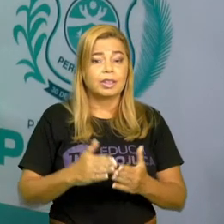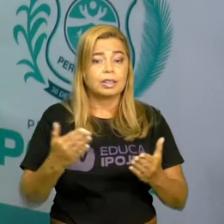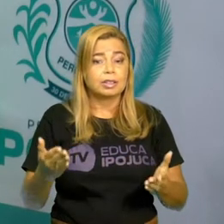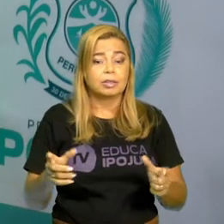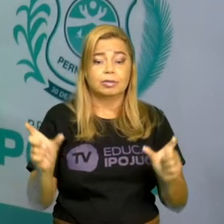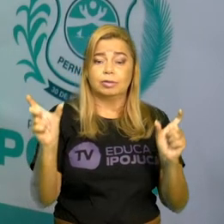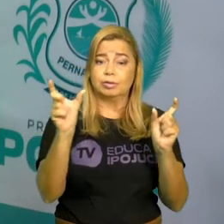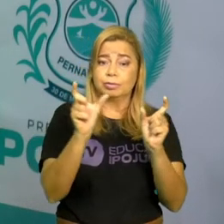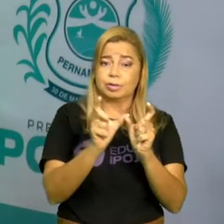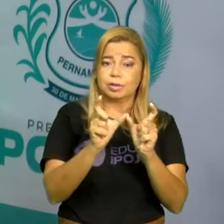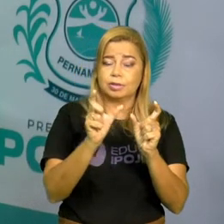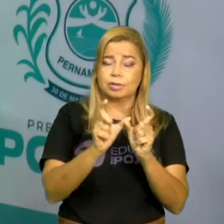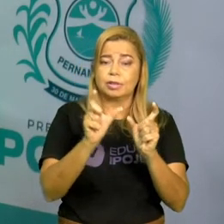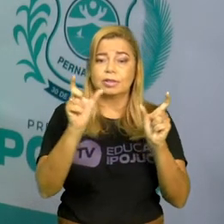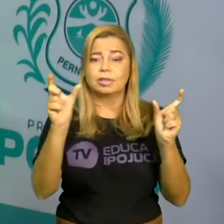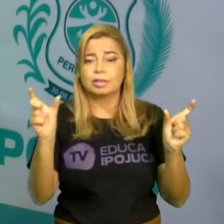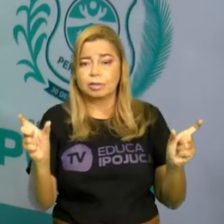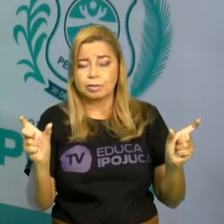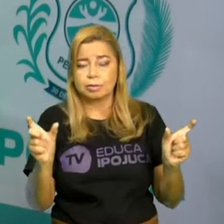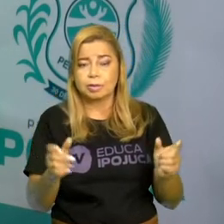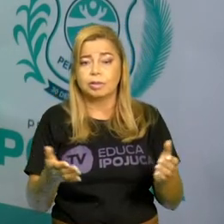e decomposição. Agora a gente está